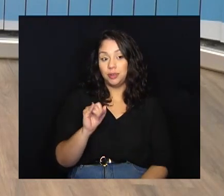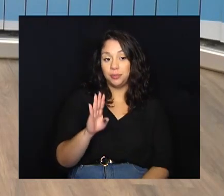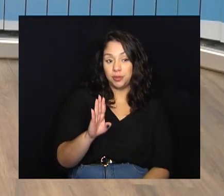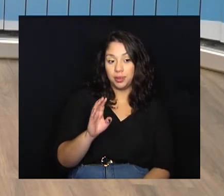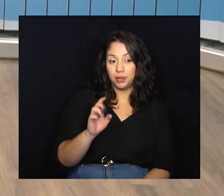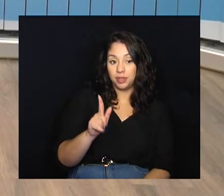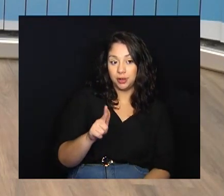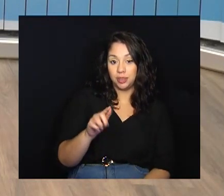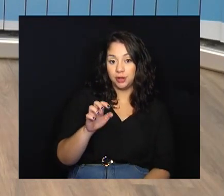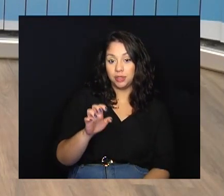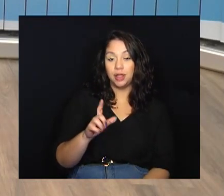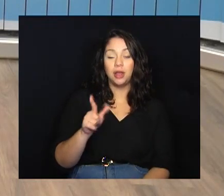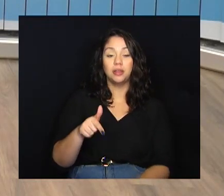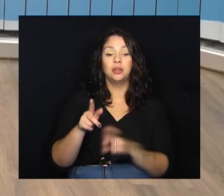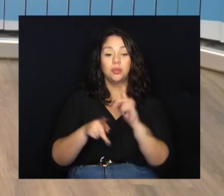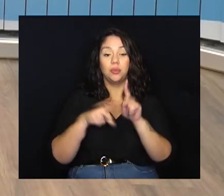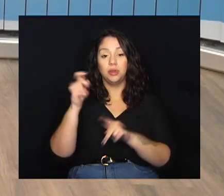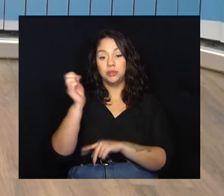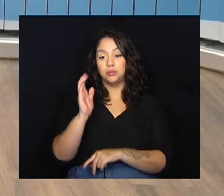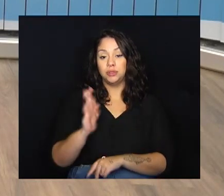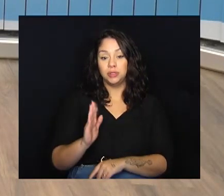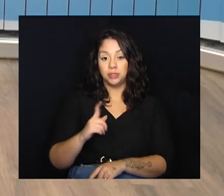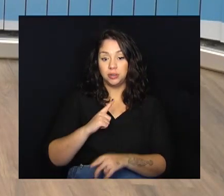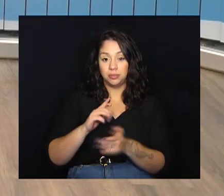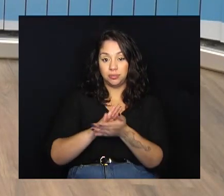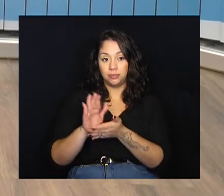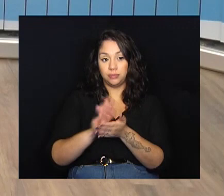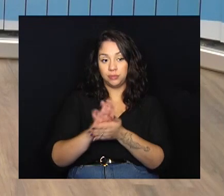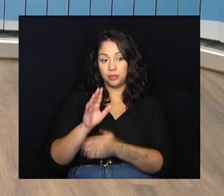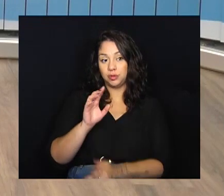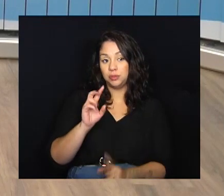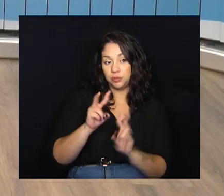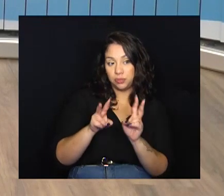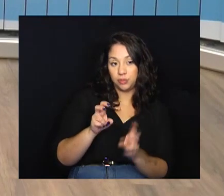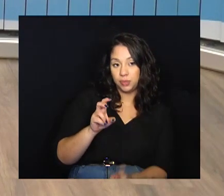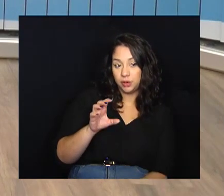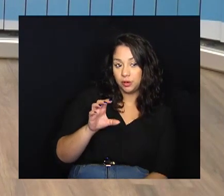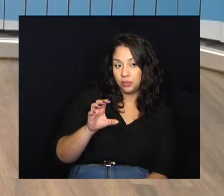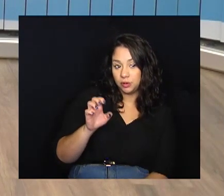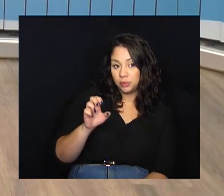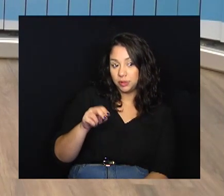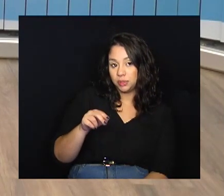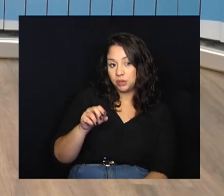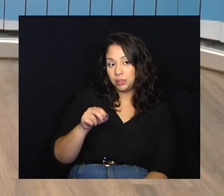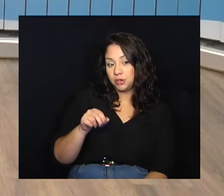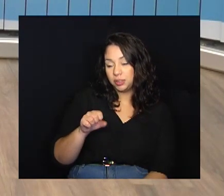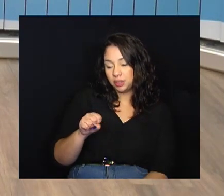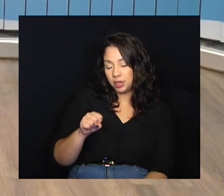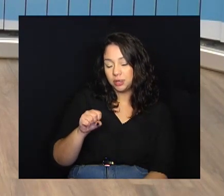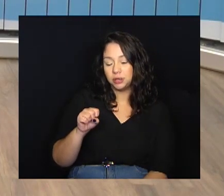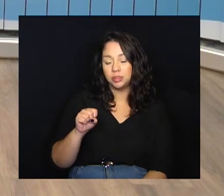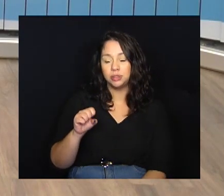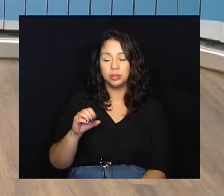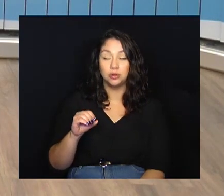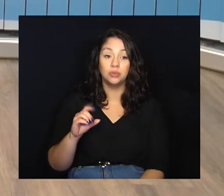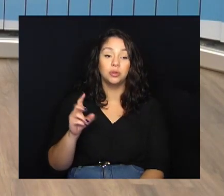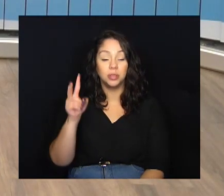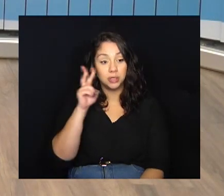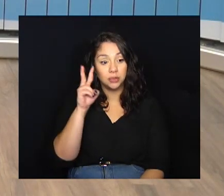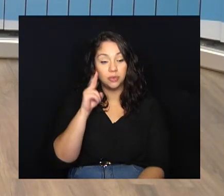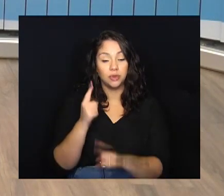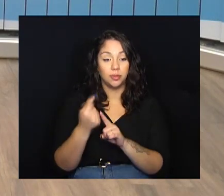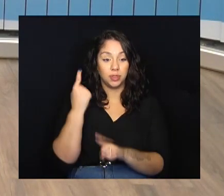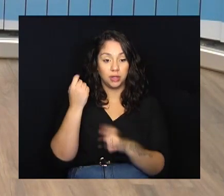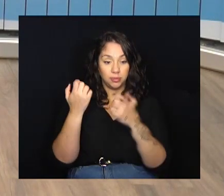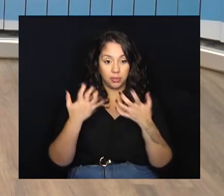brasileira obtidos através do censo demográfico de 2022 um assunto que nós abordamos aqui na segunda-feira passada